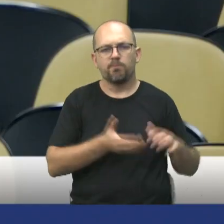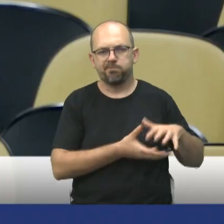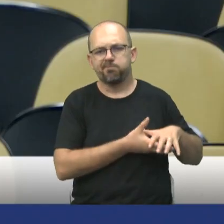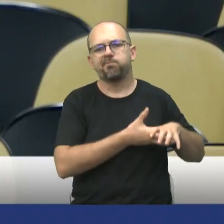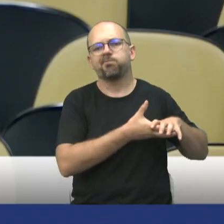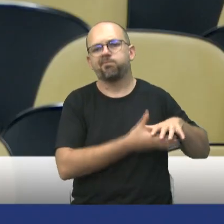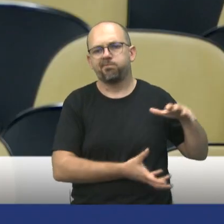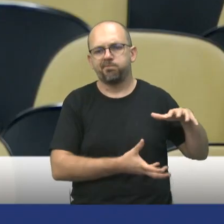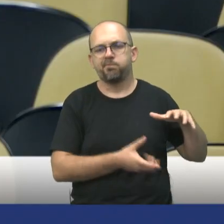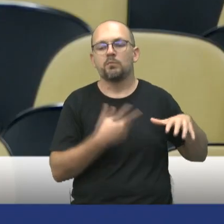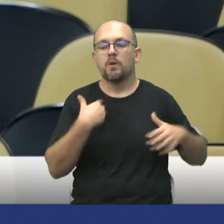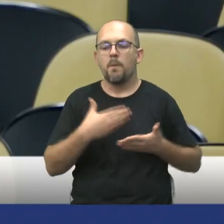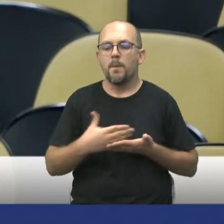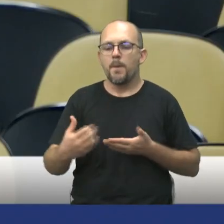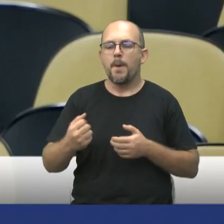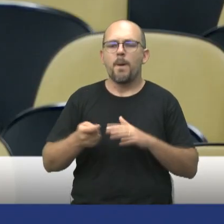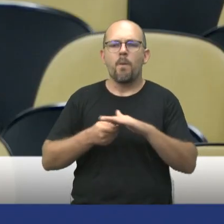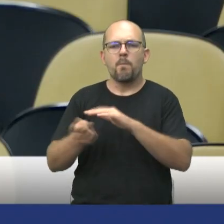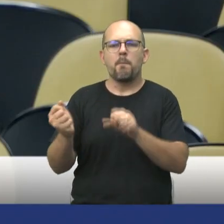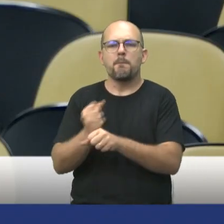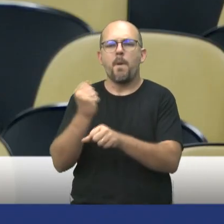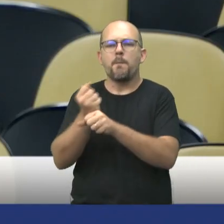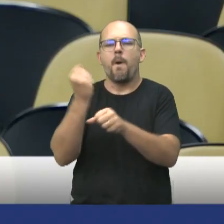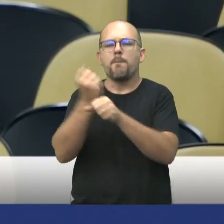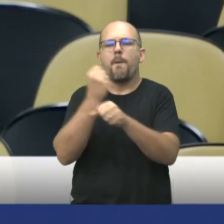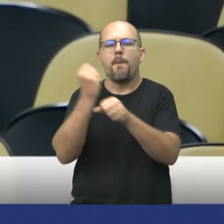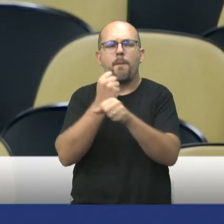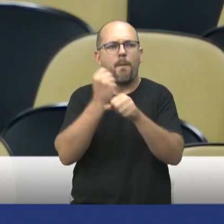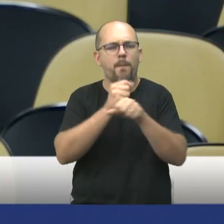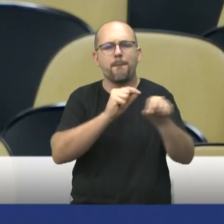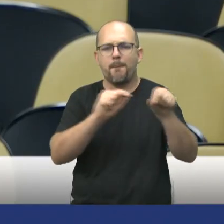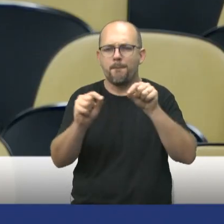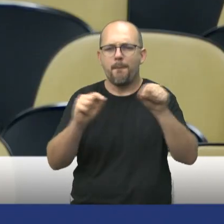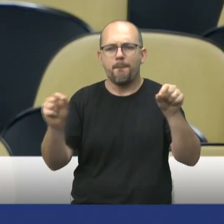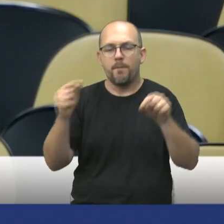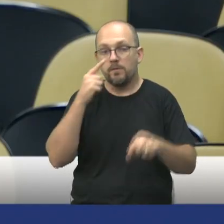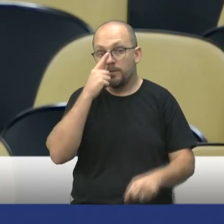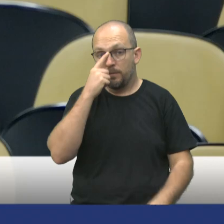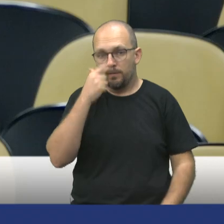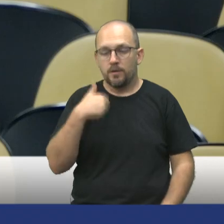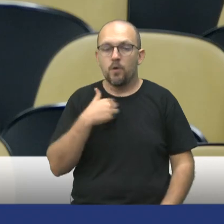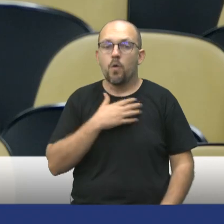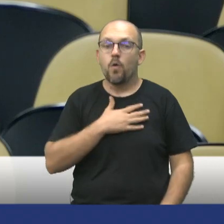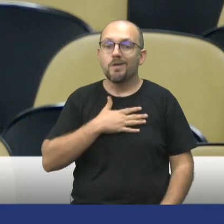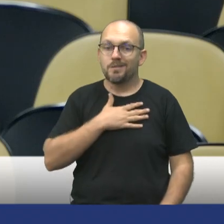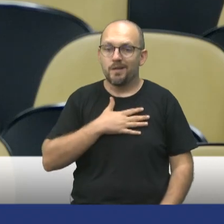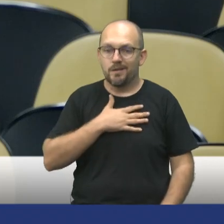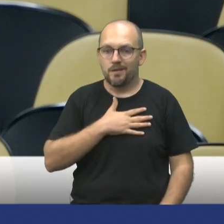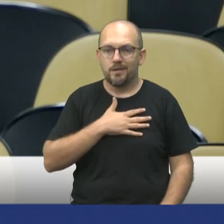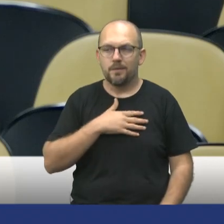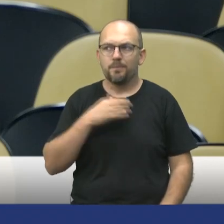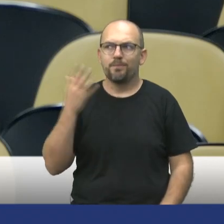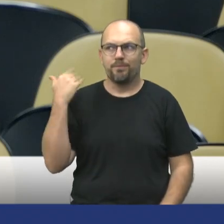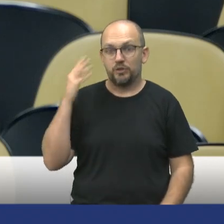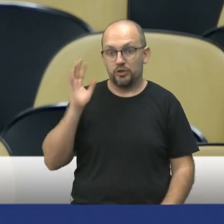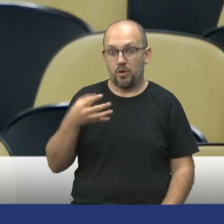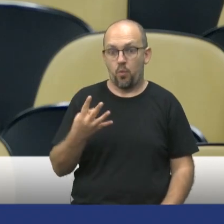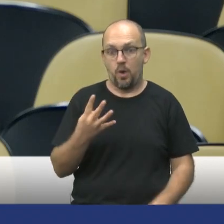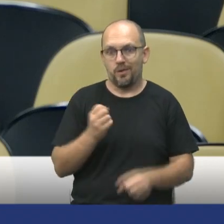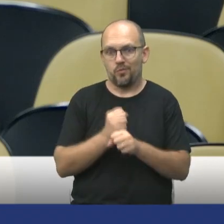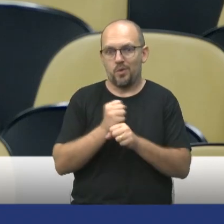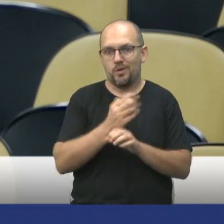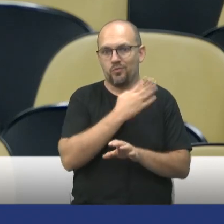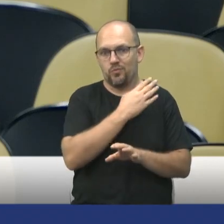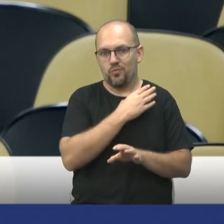bastante obras em andamento de infraestrutura e eu gostaria, como ficou 4 anos já de mandato, né, sobre solicitações